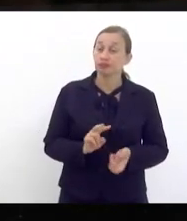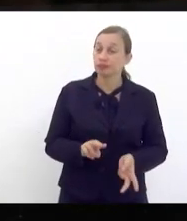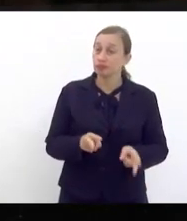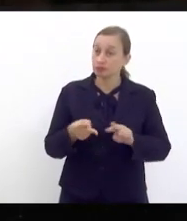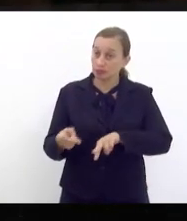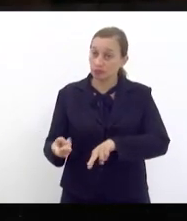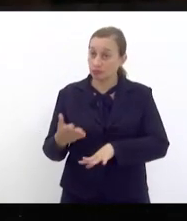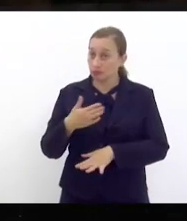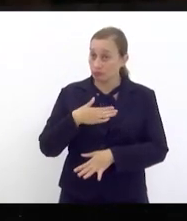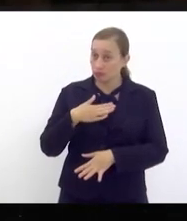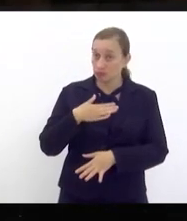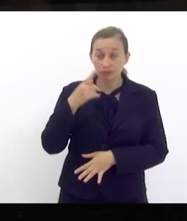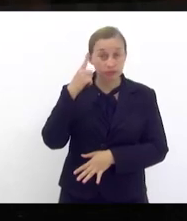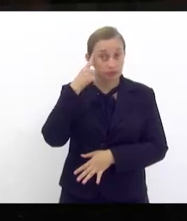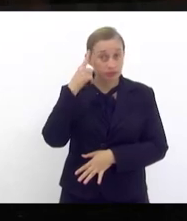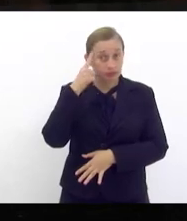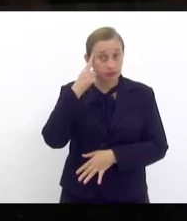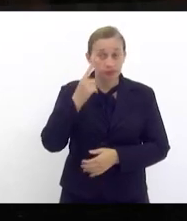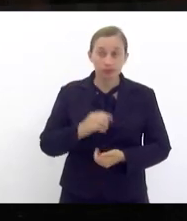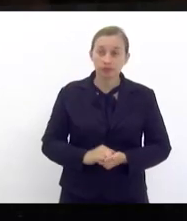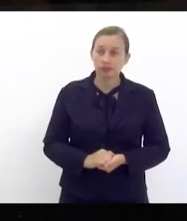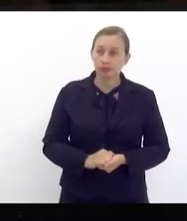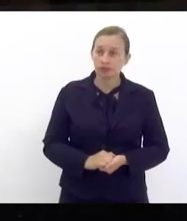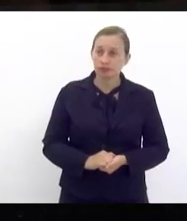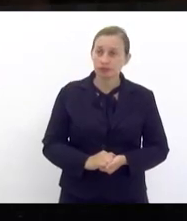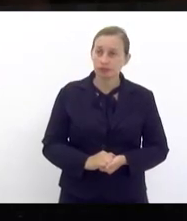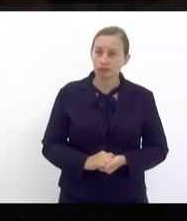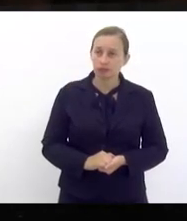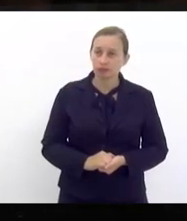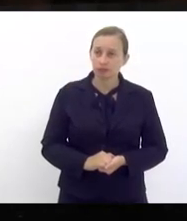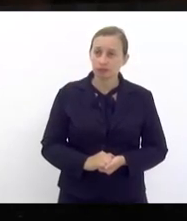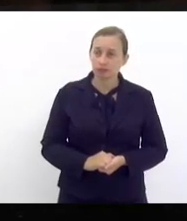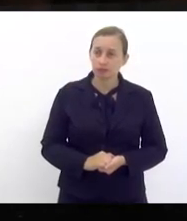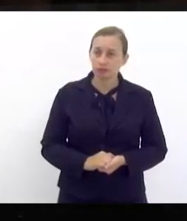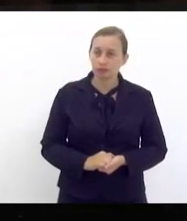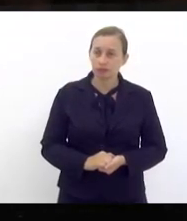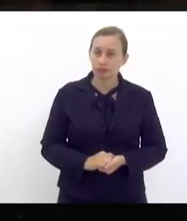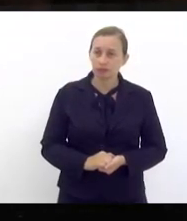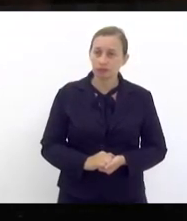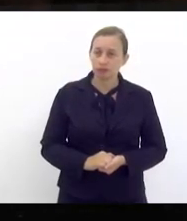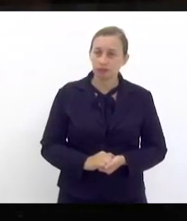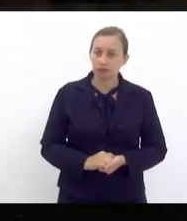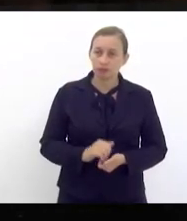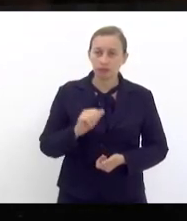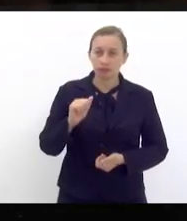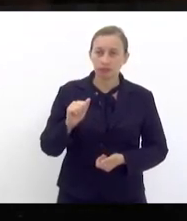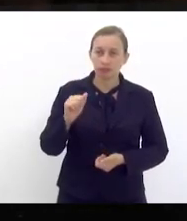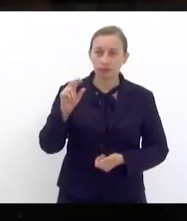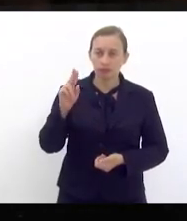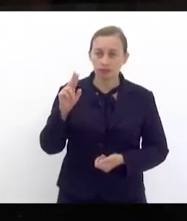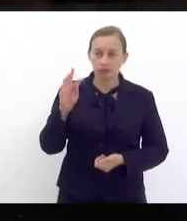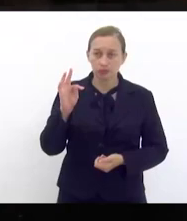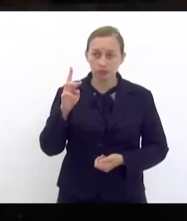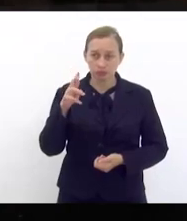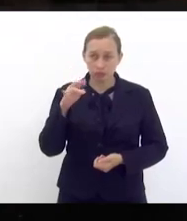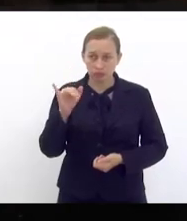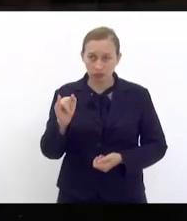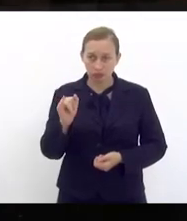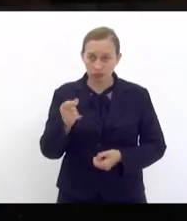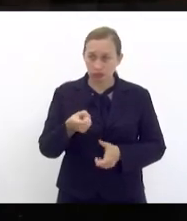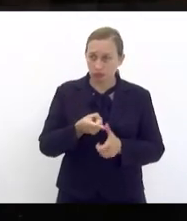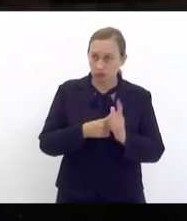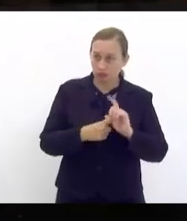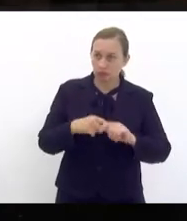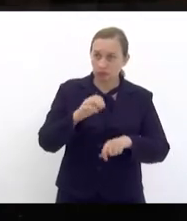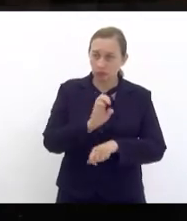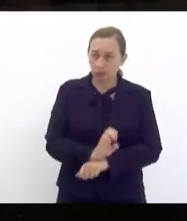caminharem comigo nessa reflexão, que não uma auditoria da dívida que os